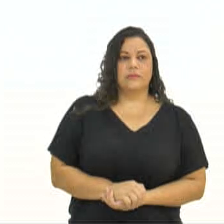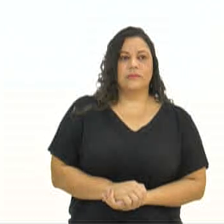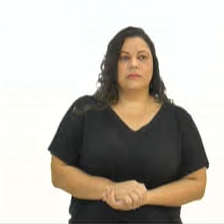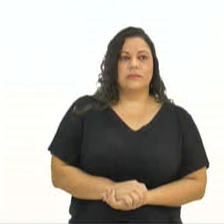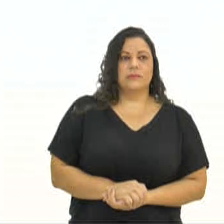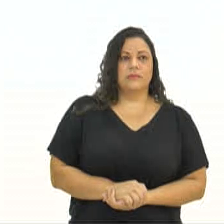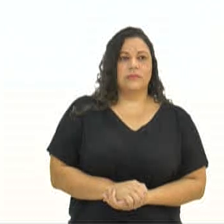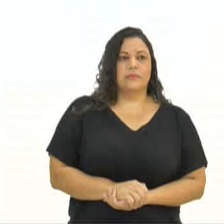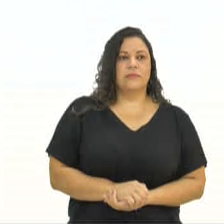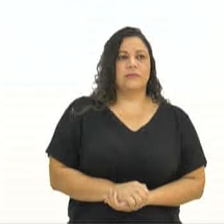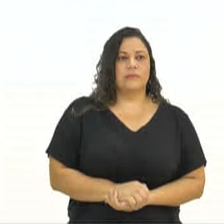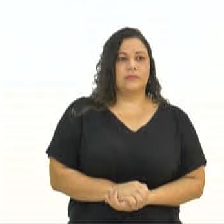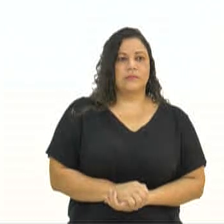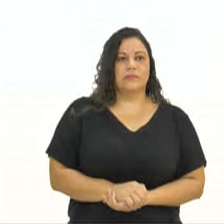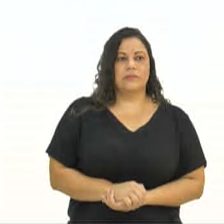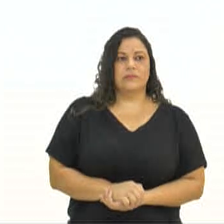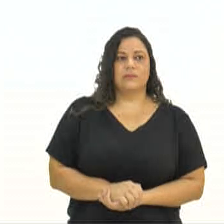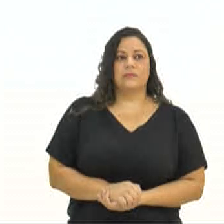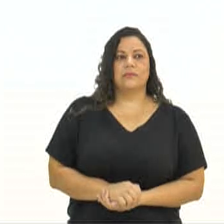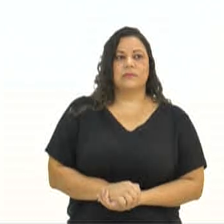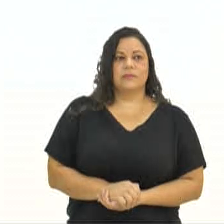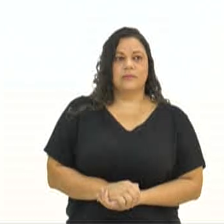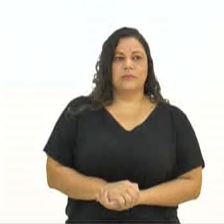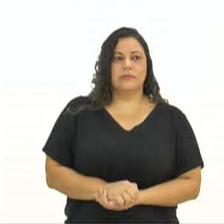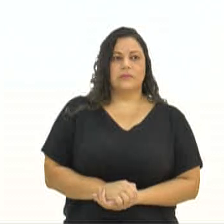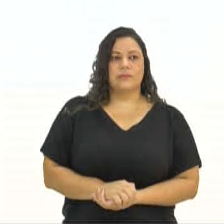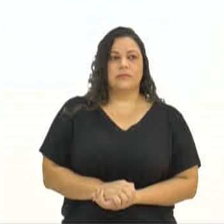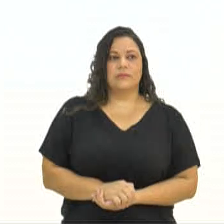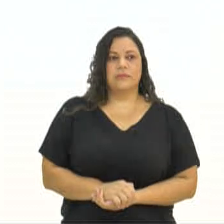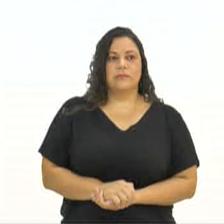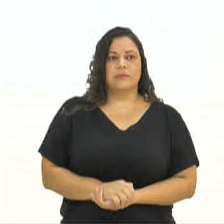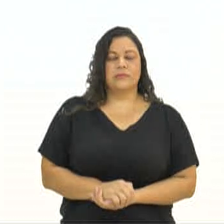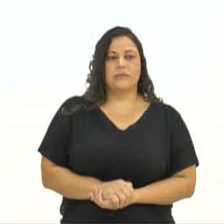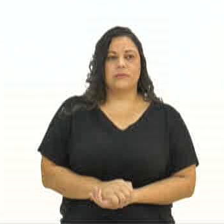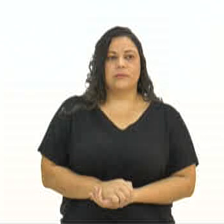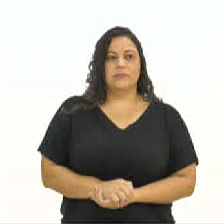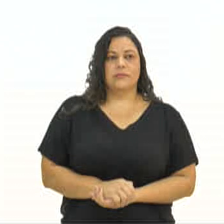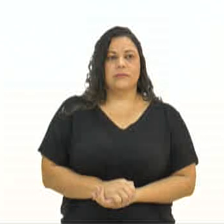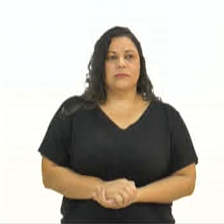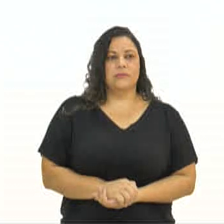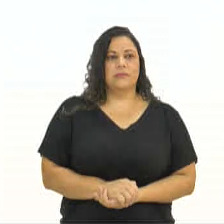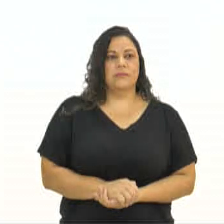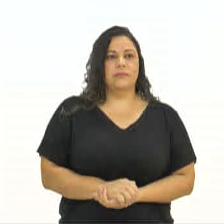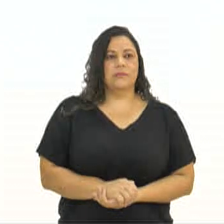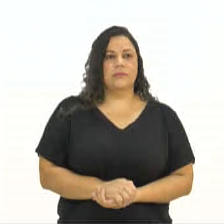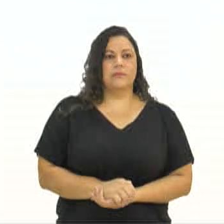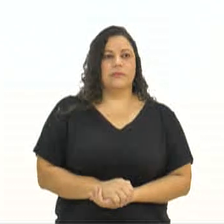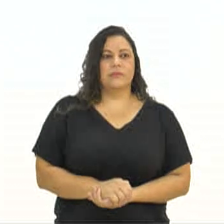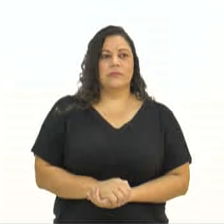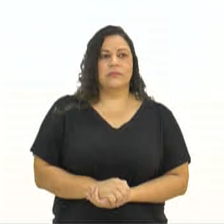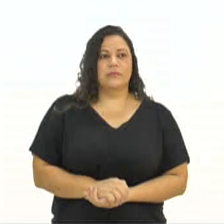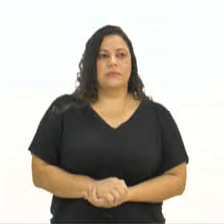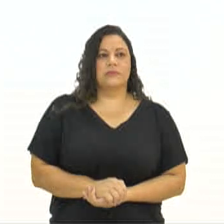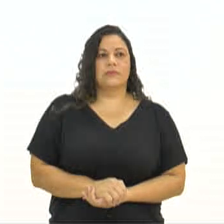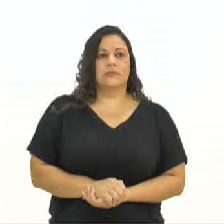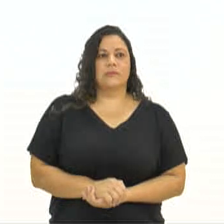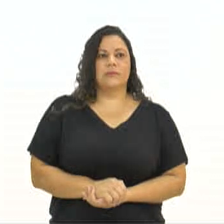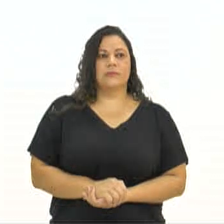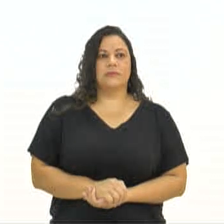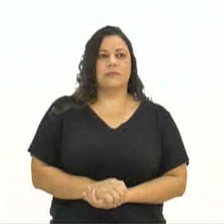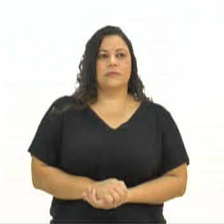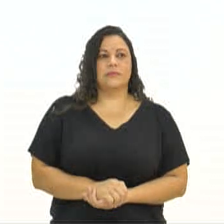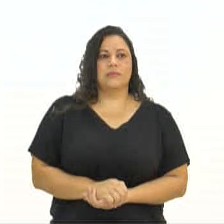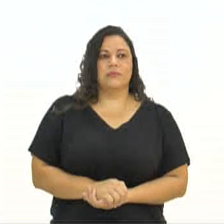rouba, incluso antes de aprender a leer. Como muchos de nosotros, a Liesel le cuesta aprender a